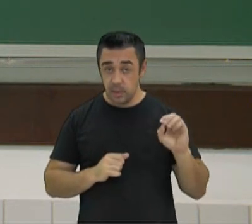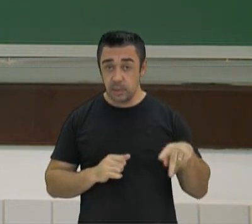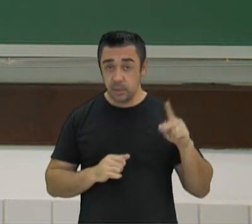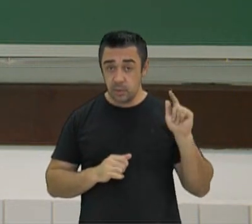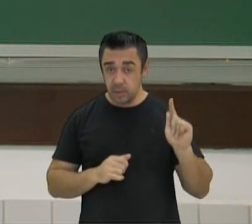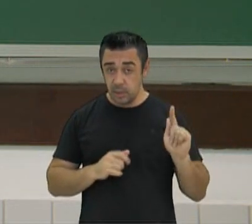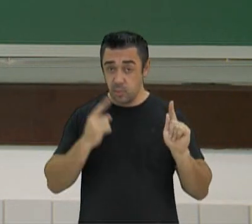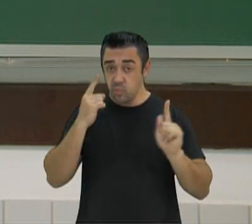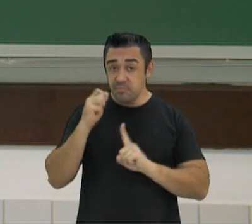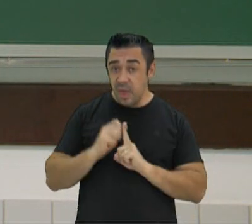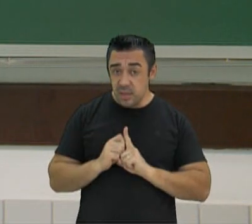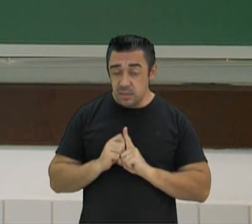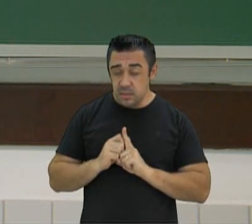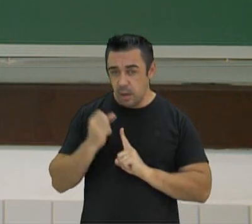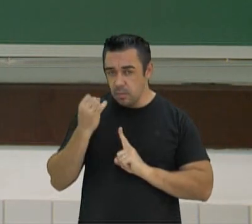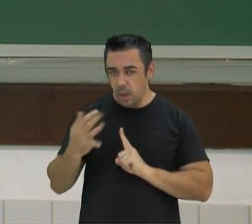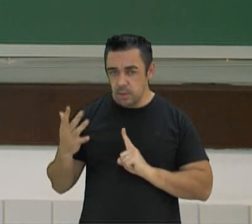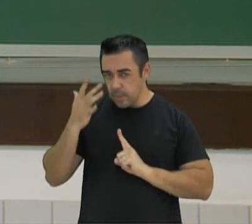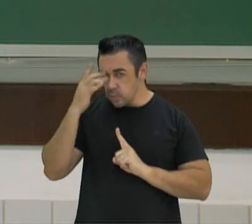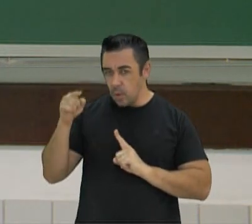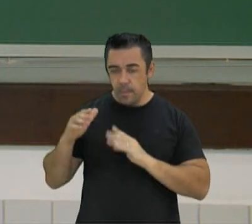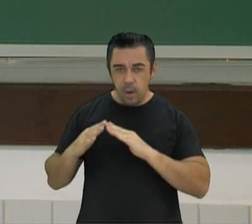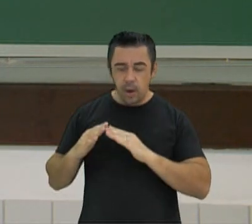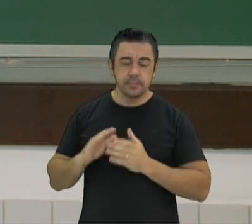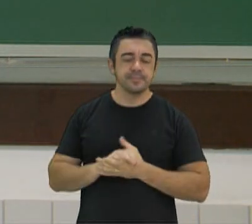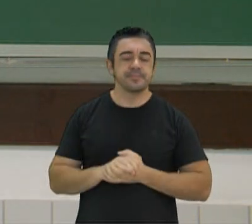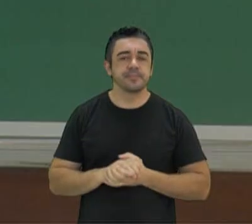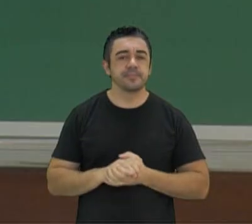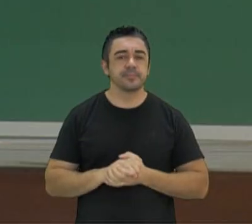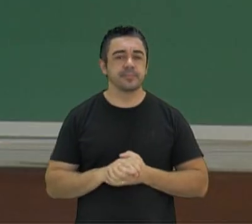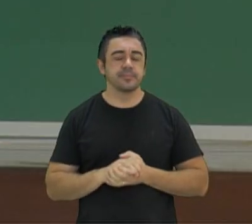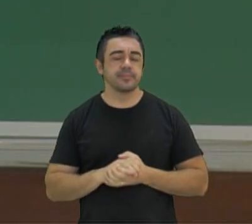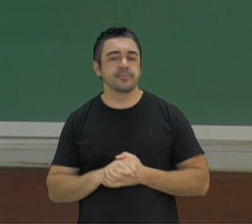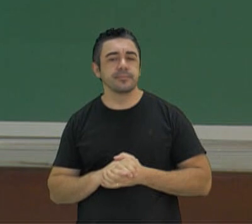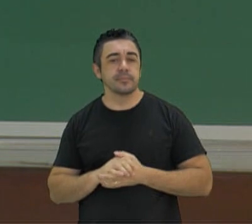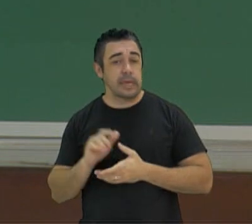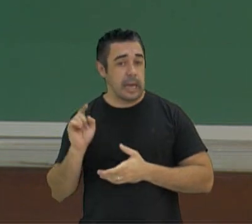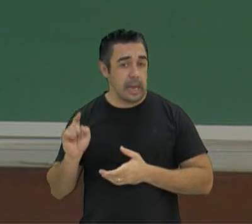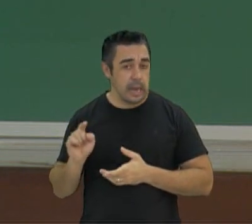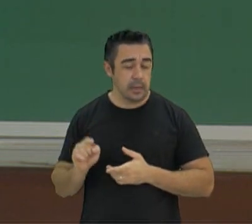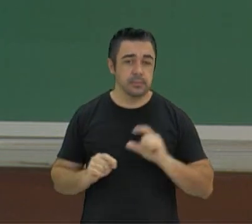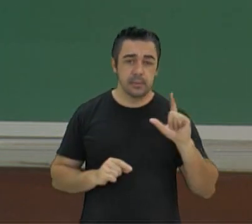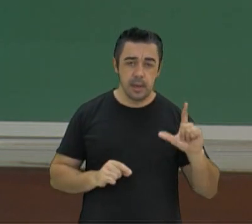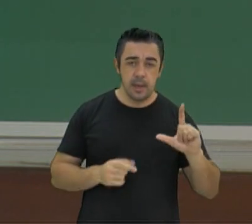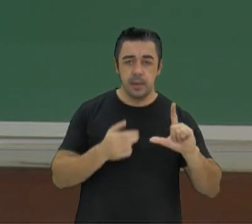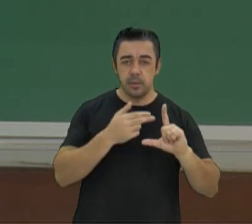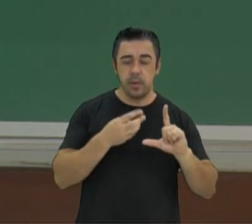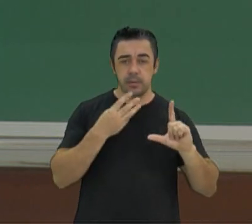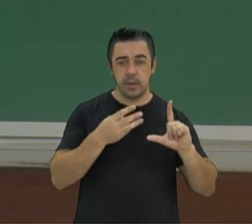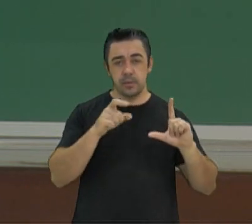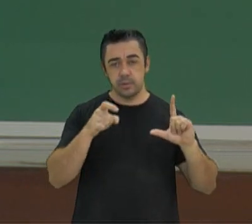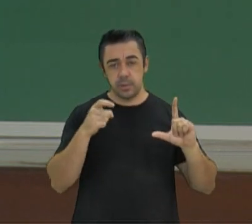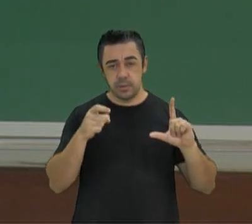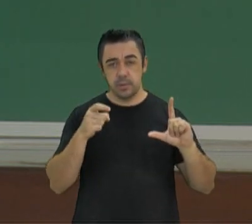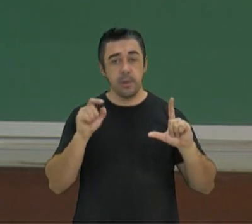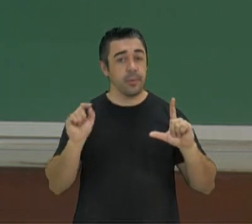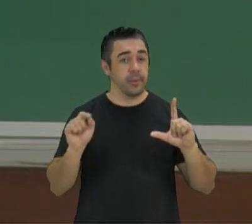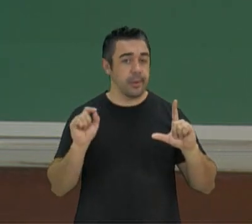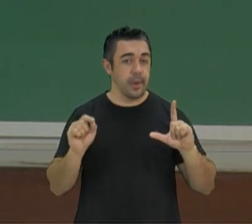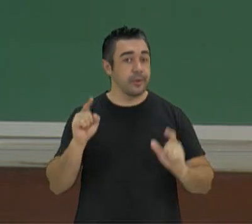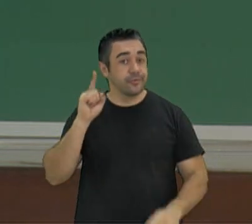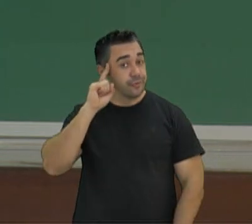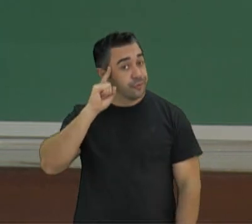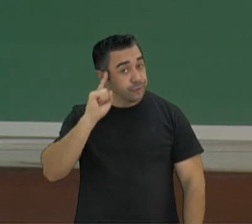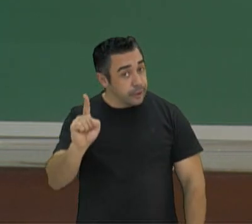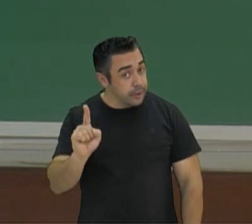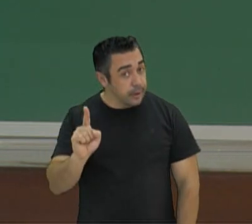lixo em um mês? Vamos dar uma olhada aqui. A nossa função L igual a 3x, ela vale para quê? Ela vale